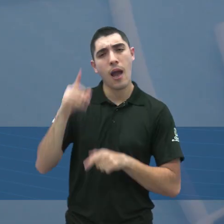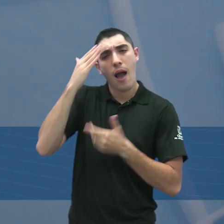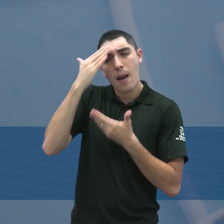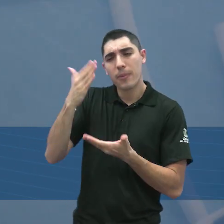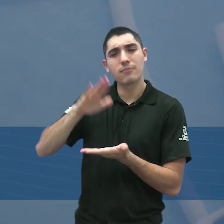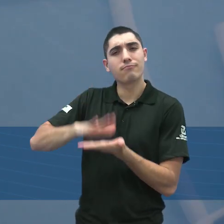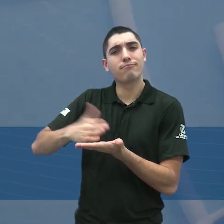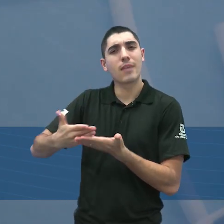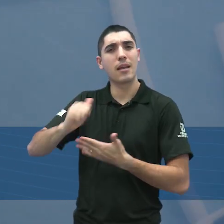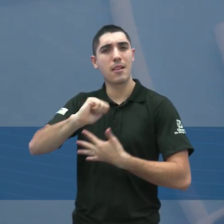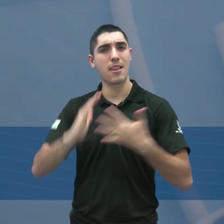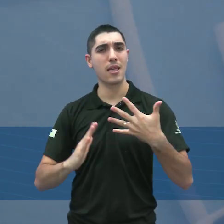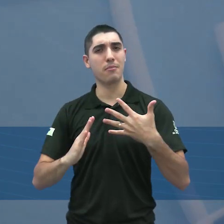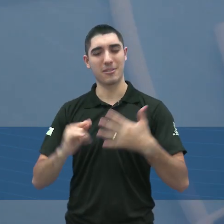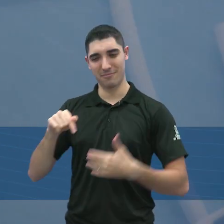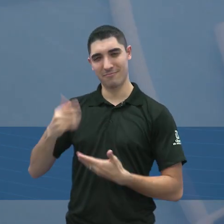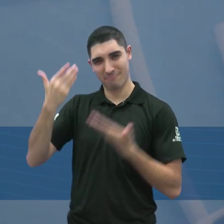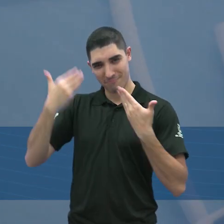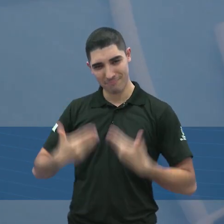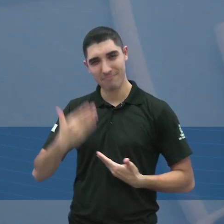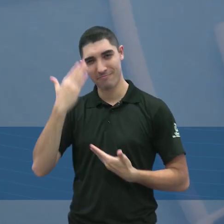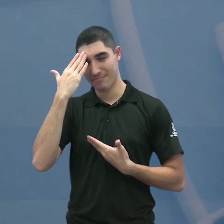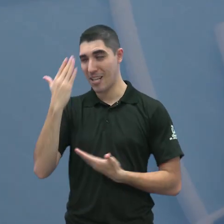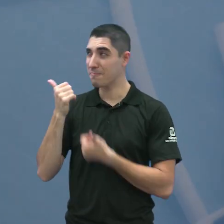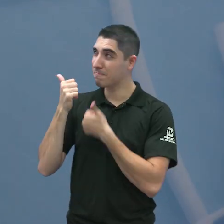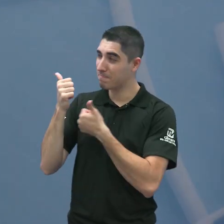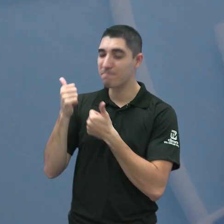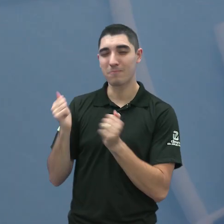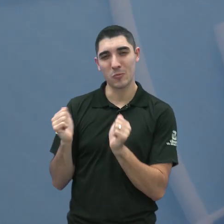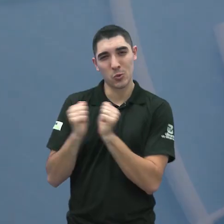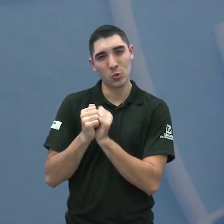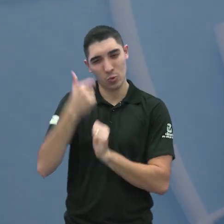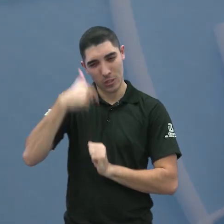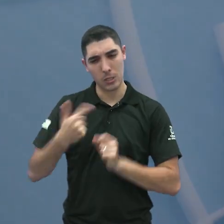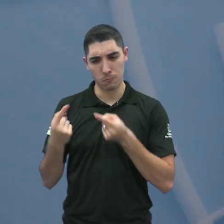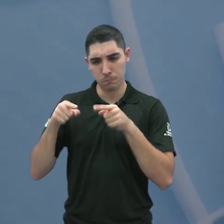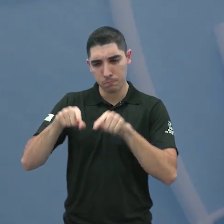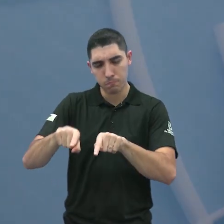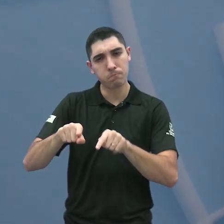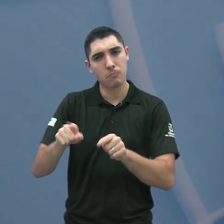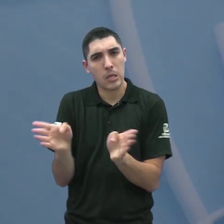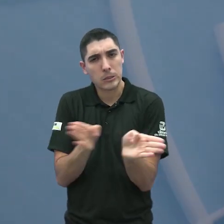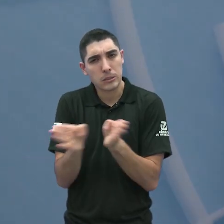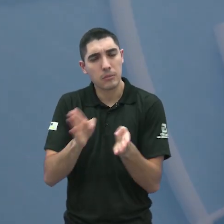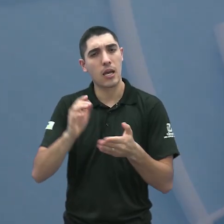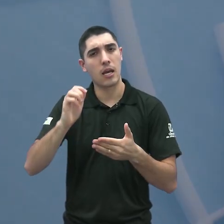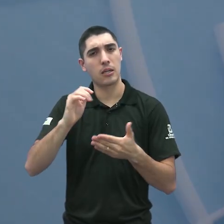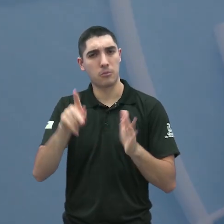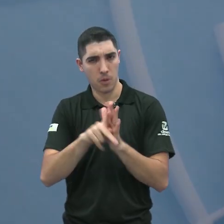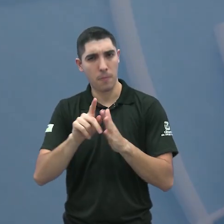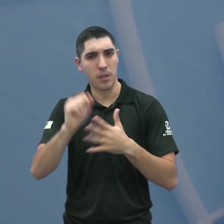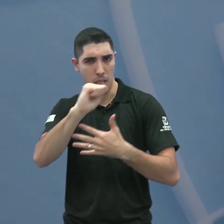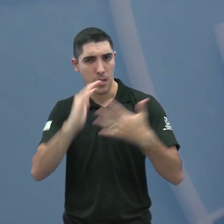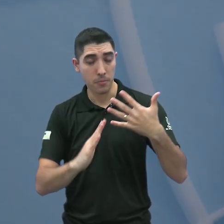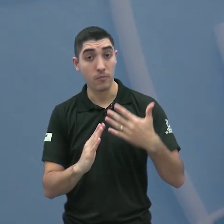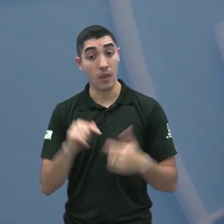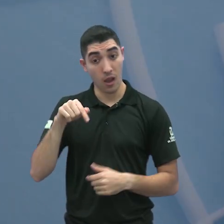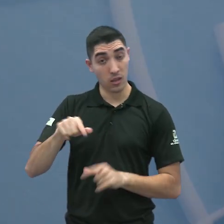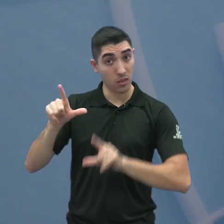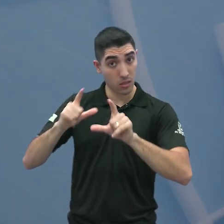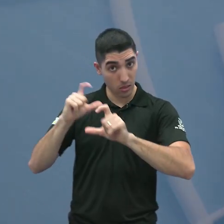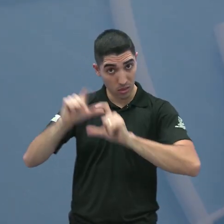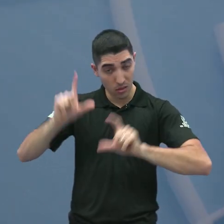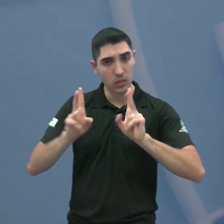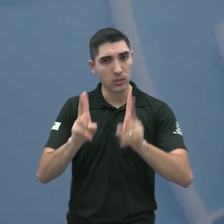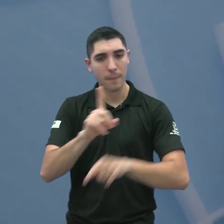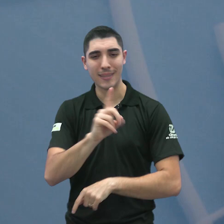de Libras que esteve conosco durante todo o Diálogos também, prezando a TV Câmara, prezando pela acessibilidade em